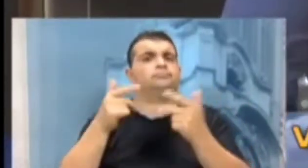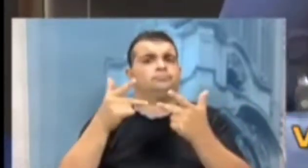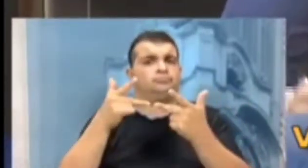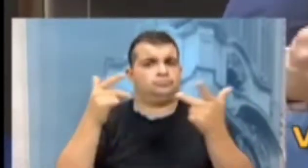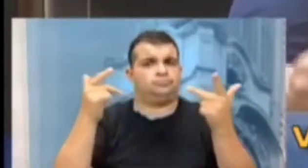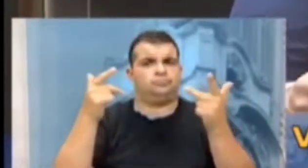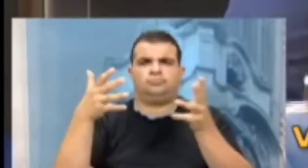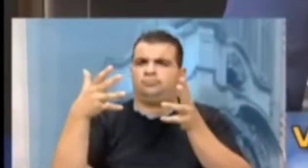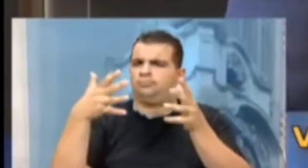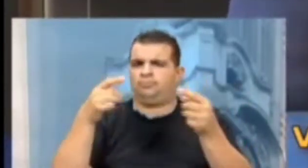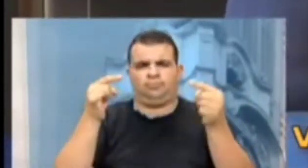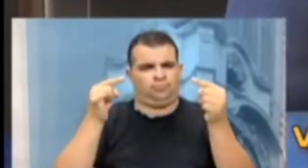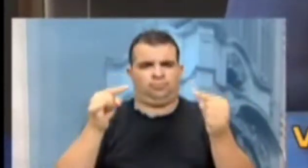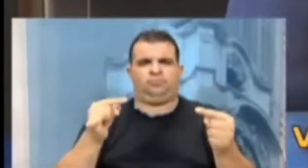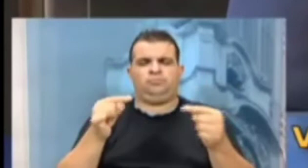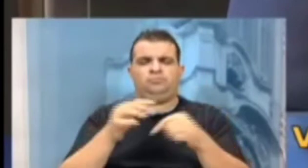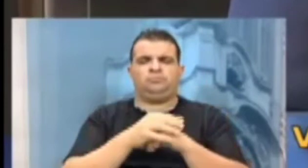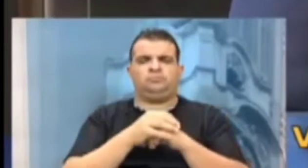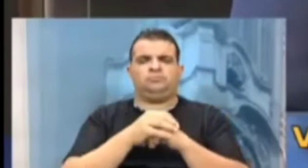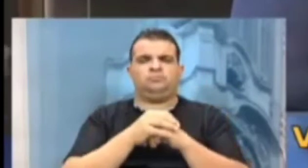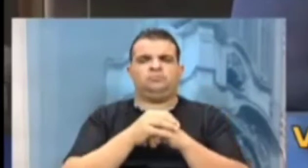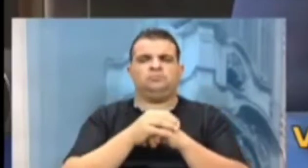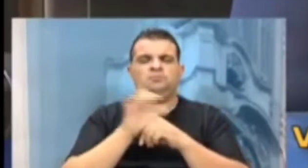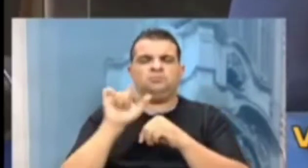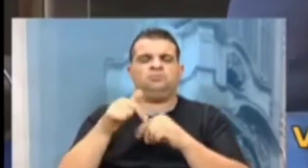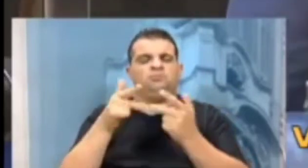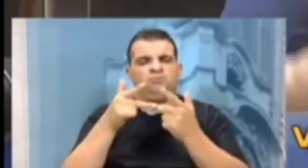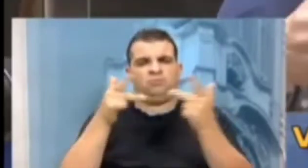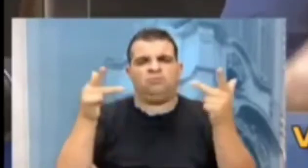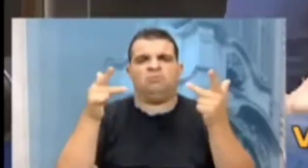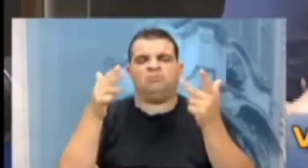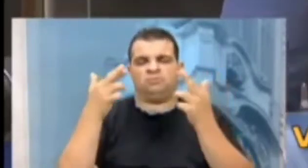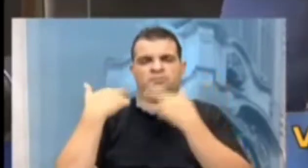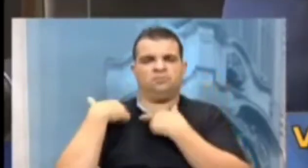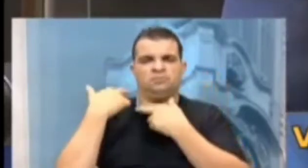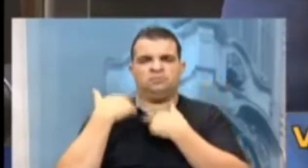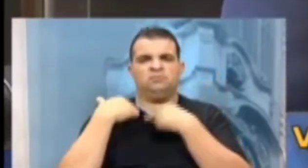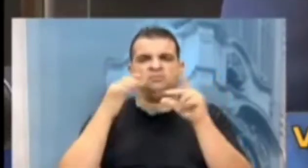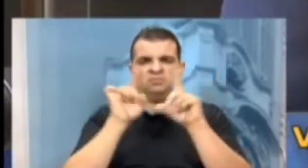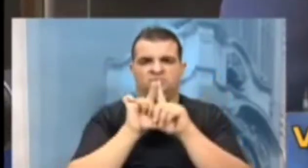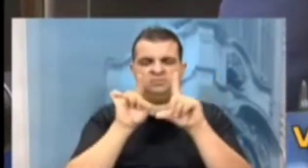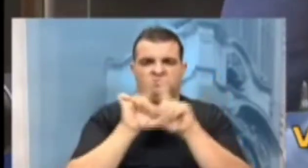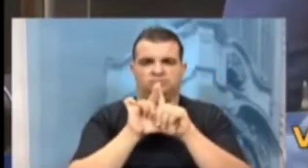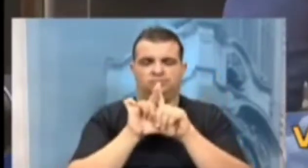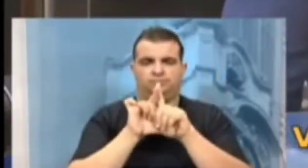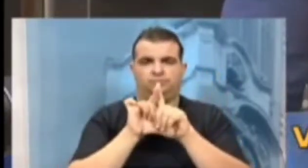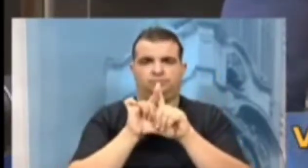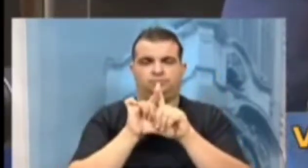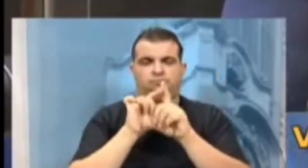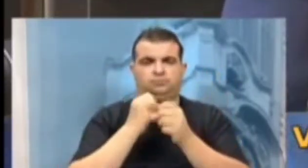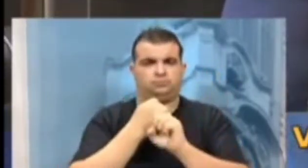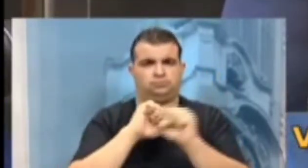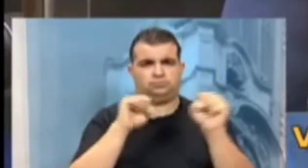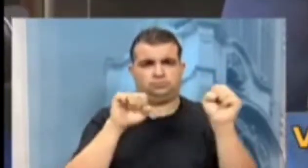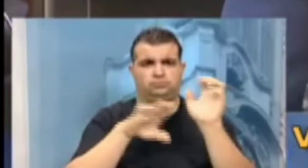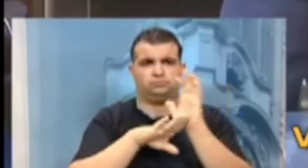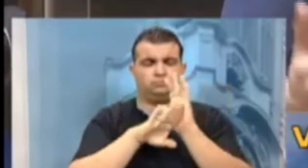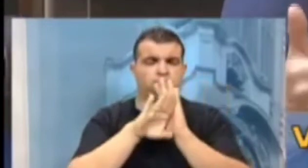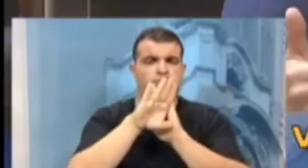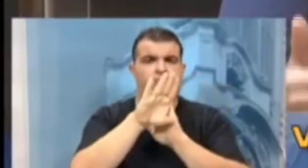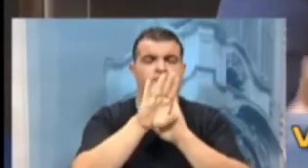que joga na linha de frente ele é um dos fatores responsáveis pelo aumento